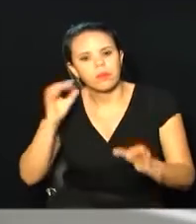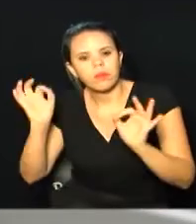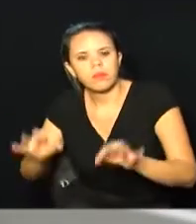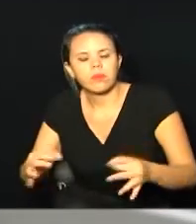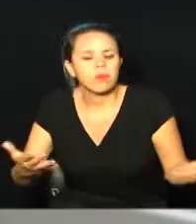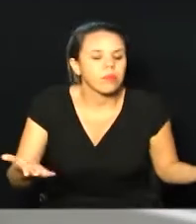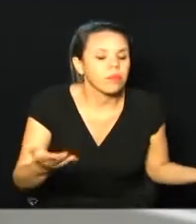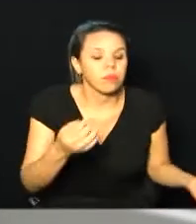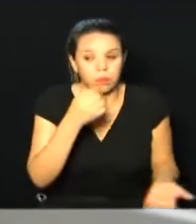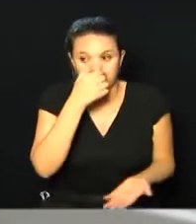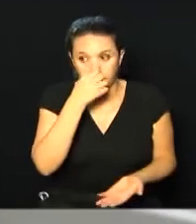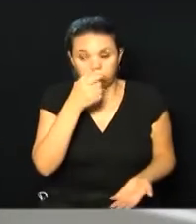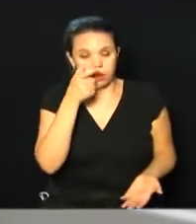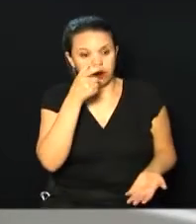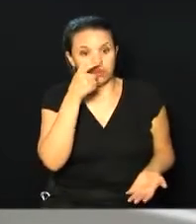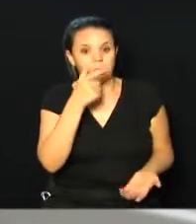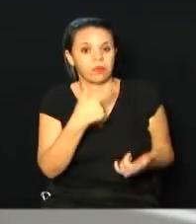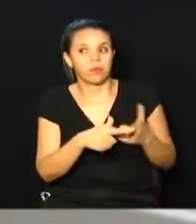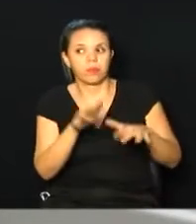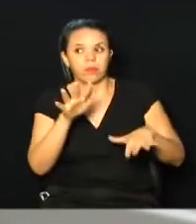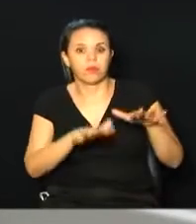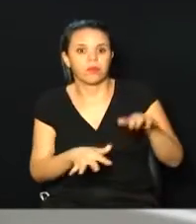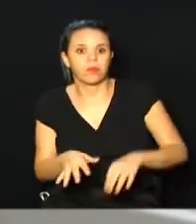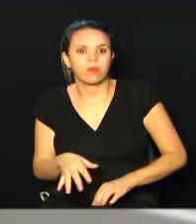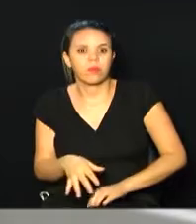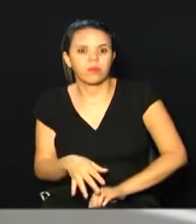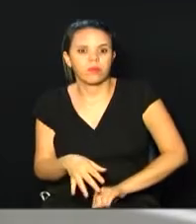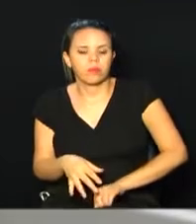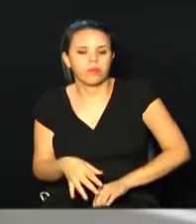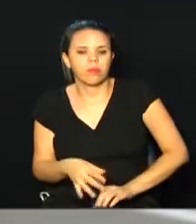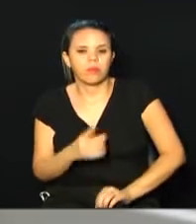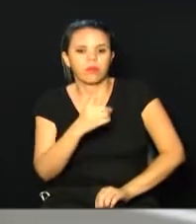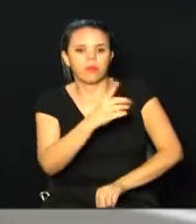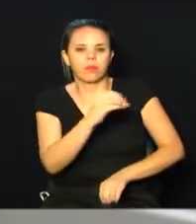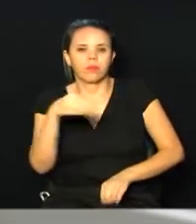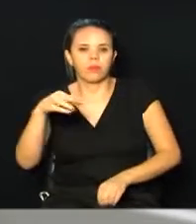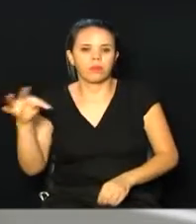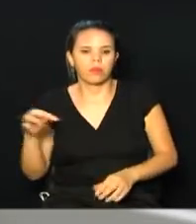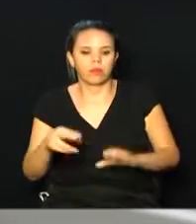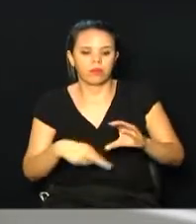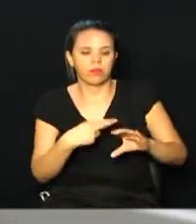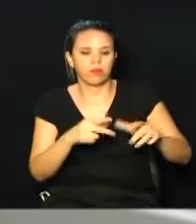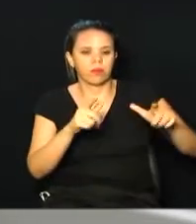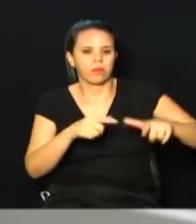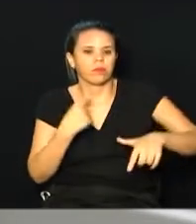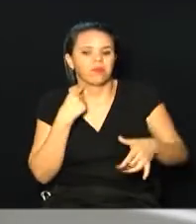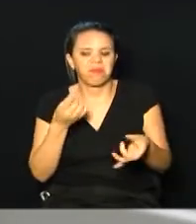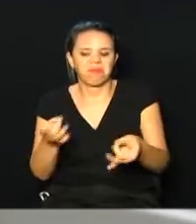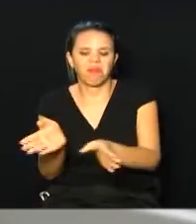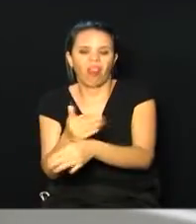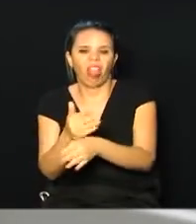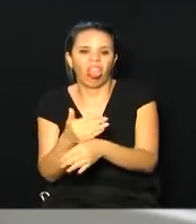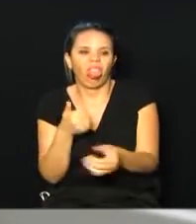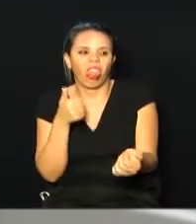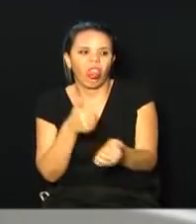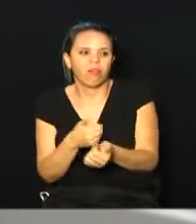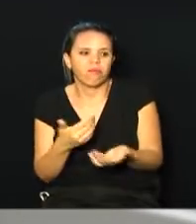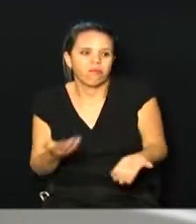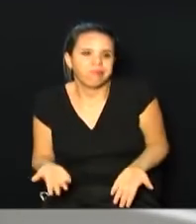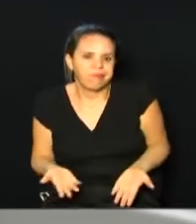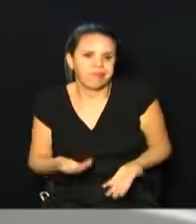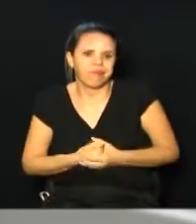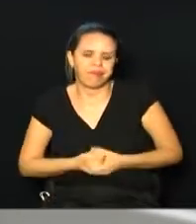A gente vê em algumas situações, a menos de 100 metros de ecopontos, lixos jogados tão perto.